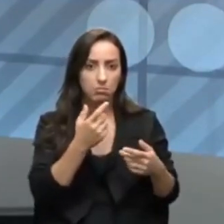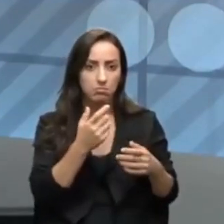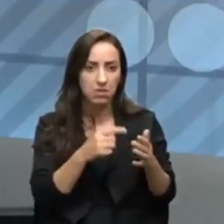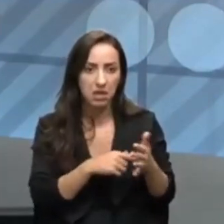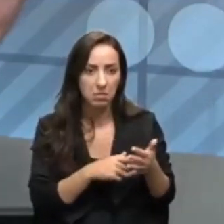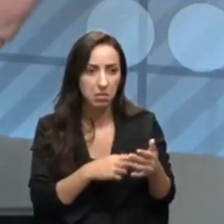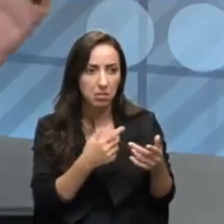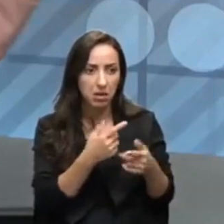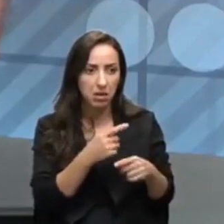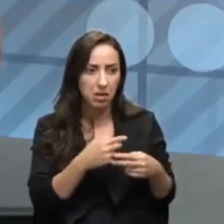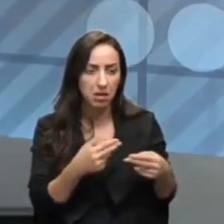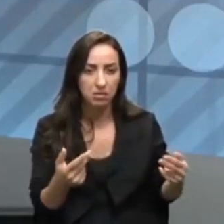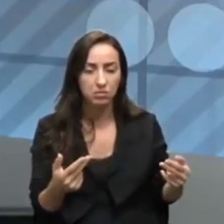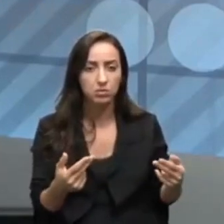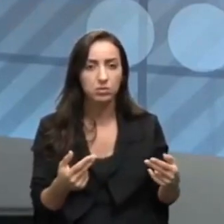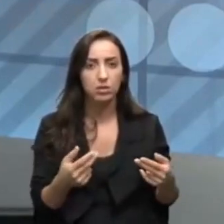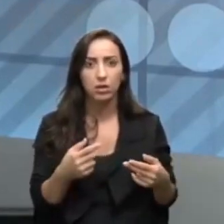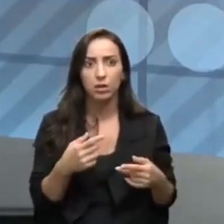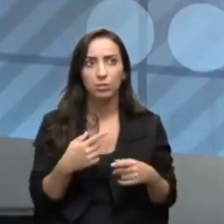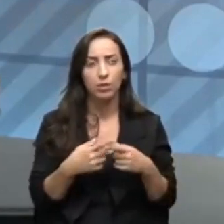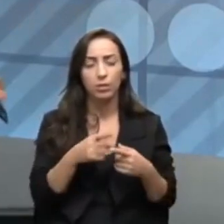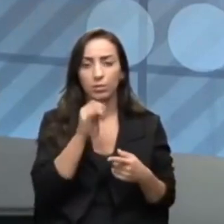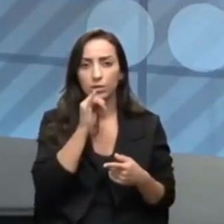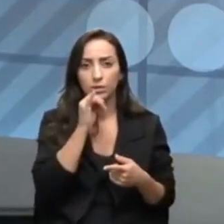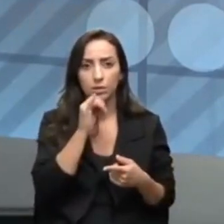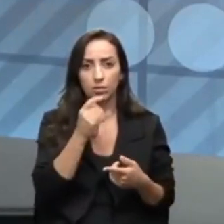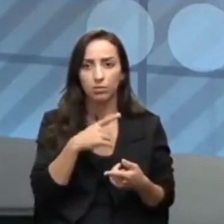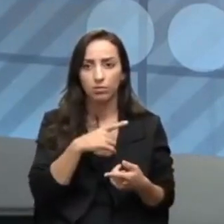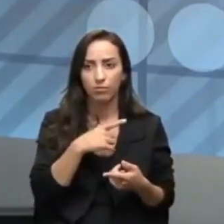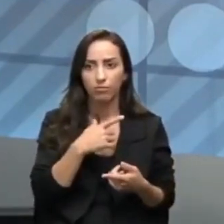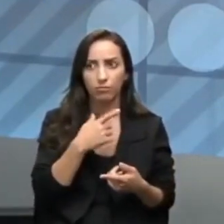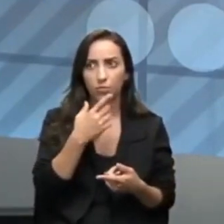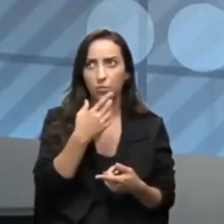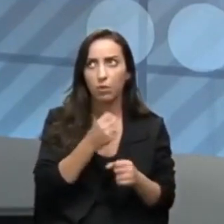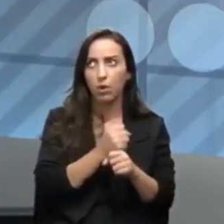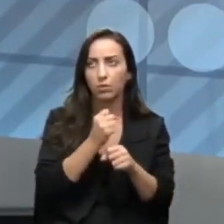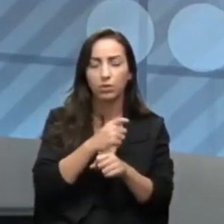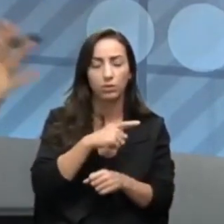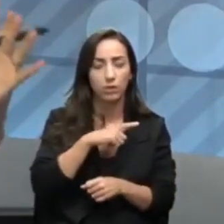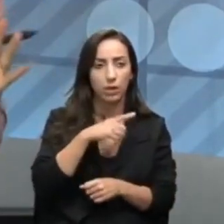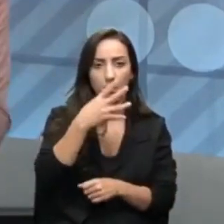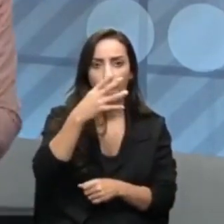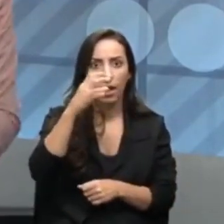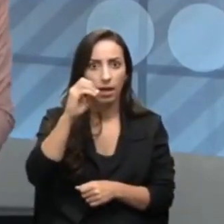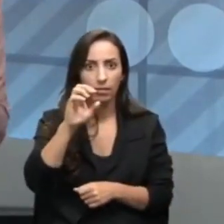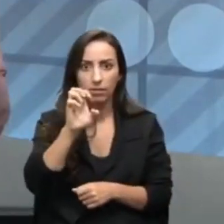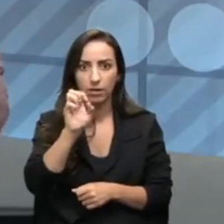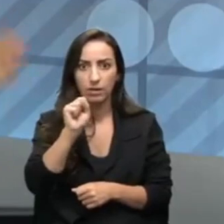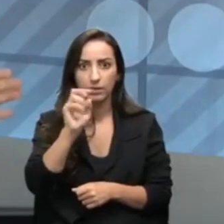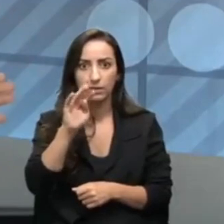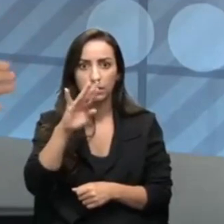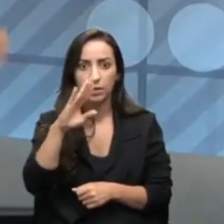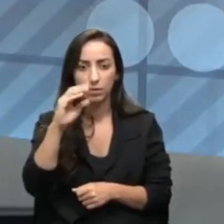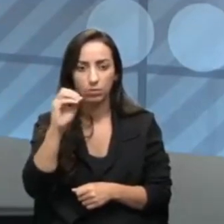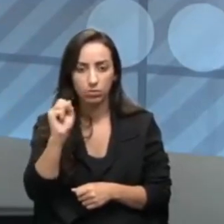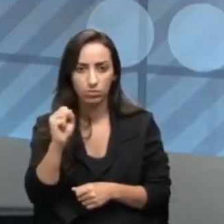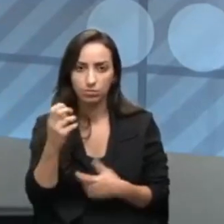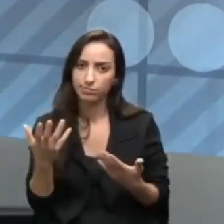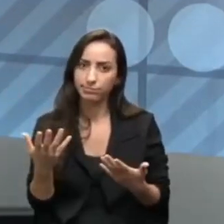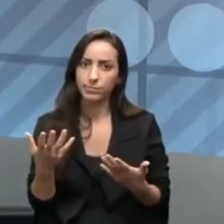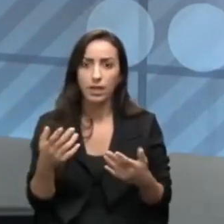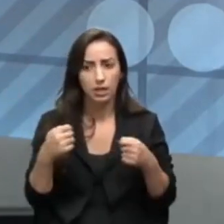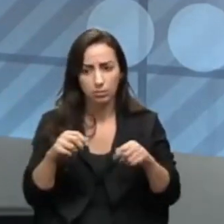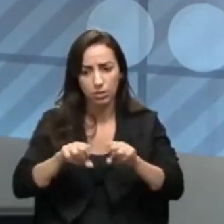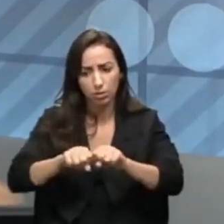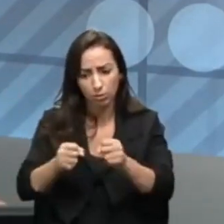lá, 30, 40 estribos que o armador tem que dobrar. Então, a gente costuma adotar estribos entre 5